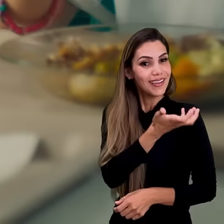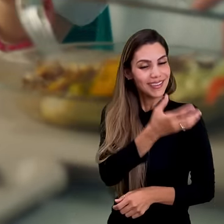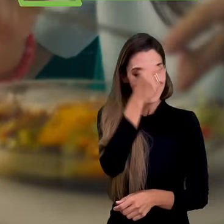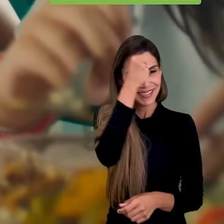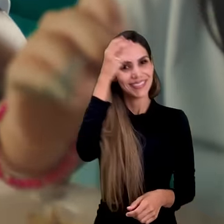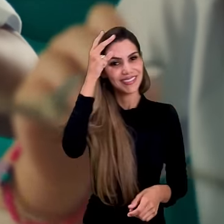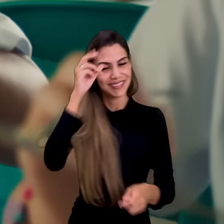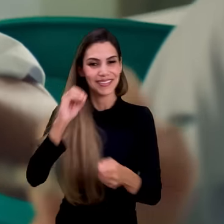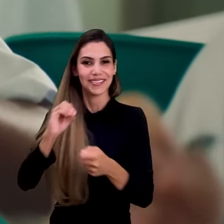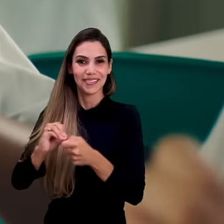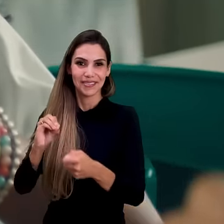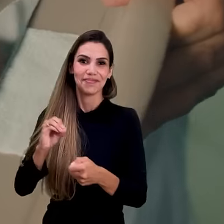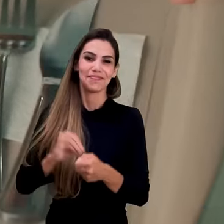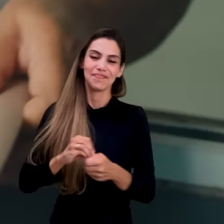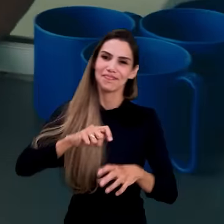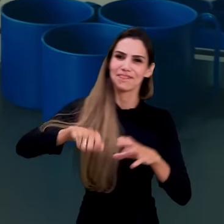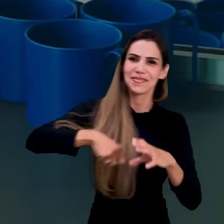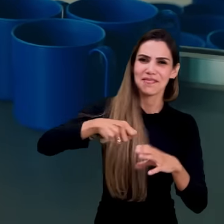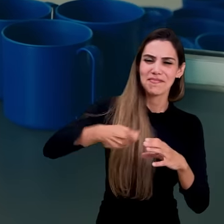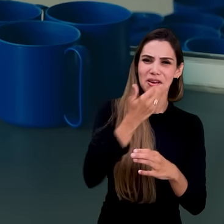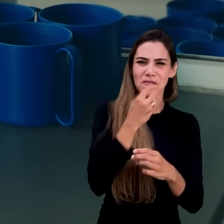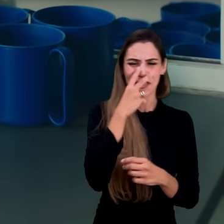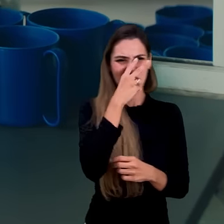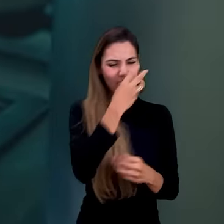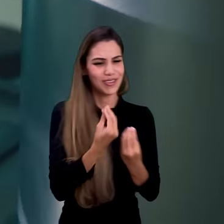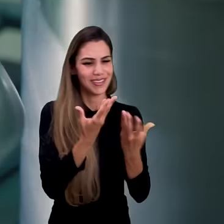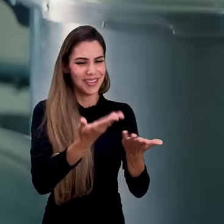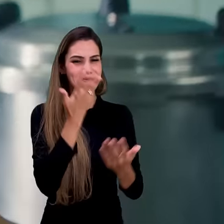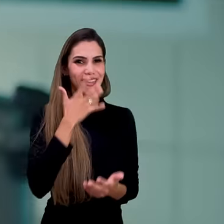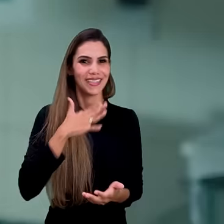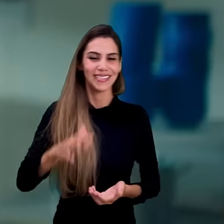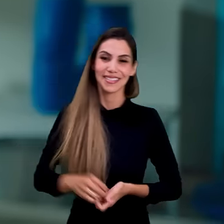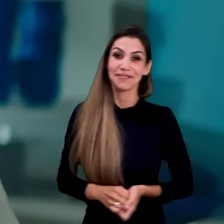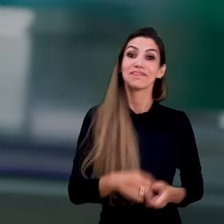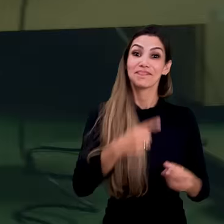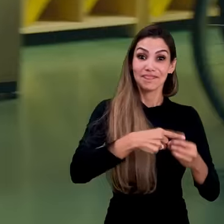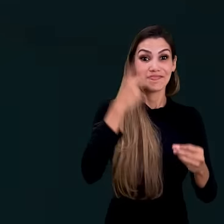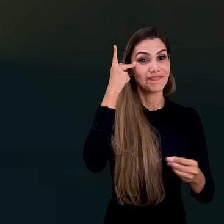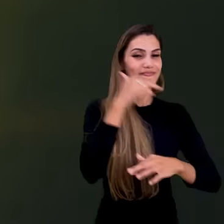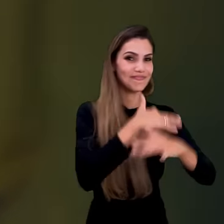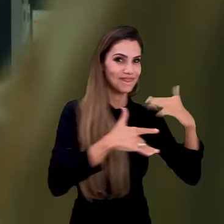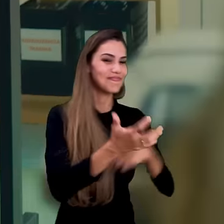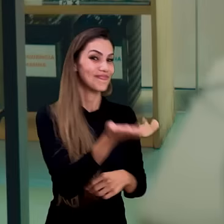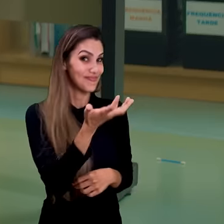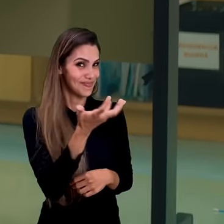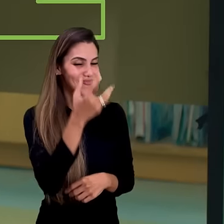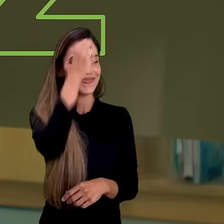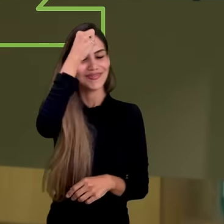quer, a prefeitura faz. Faz merenda reforçada pras nossas crianças. O que São Paulo quer.